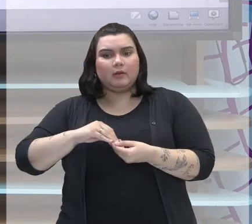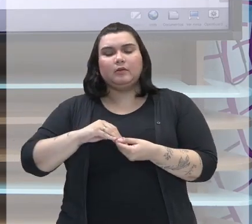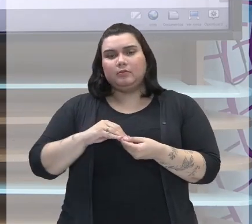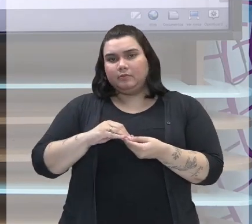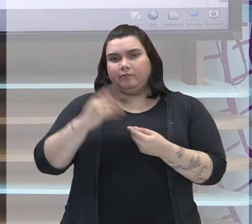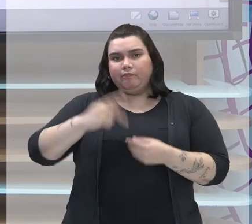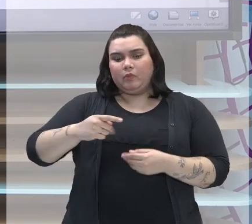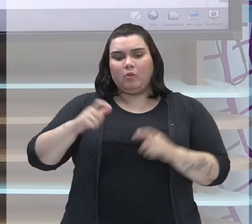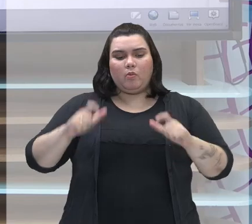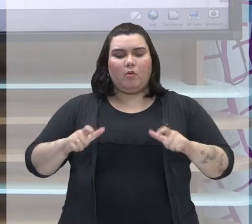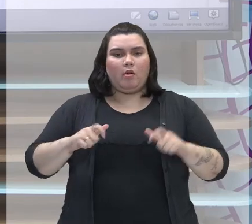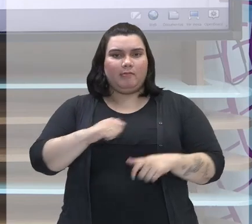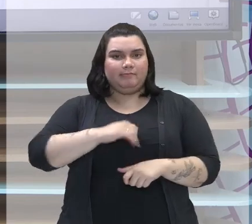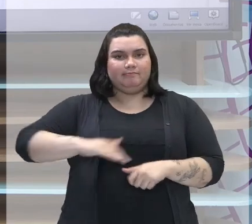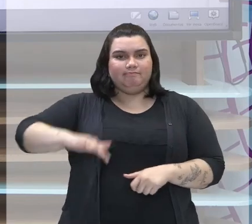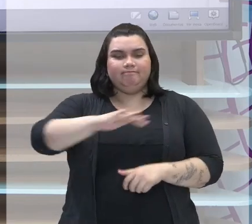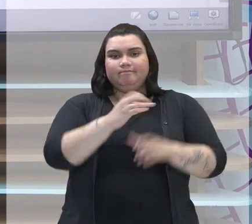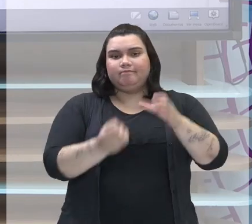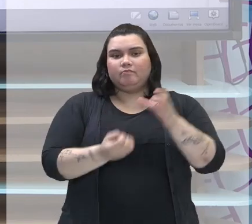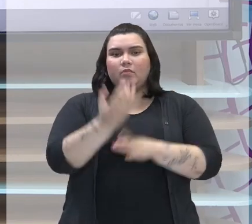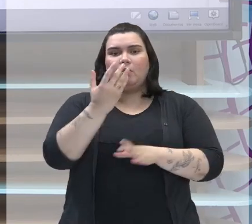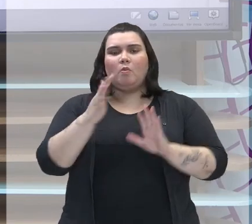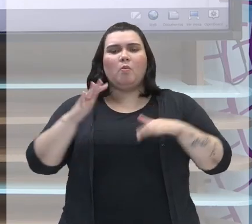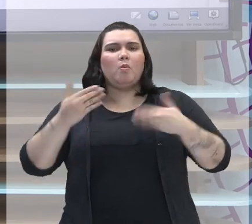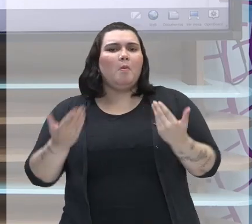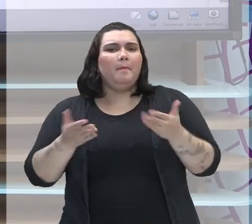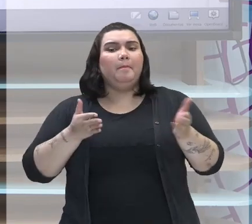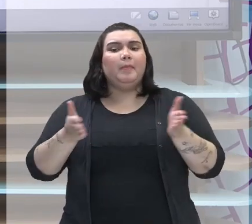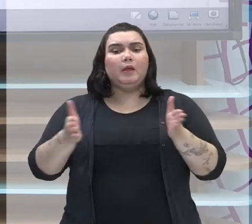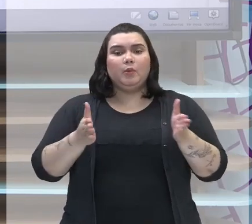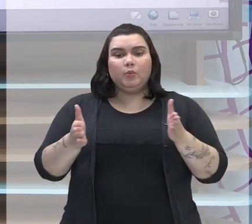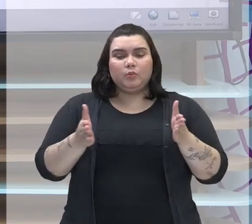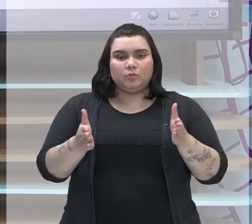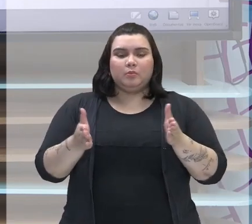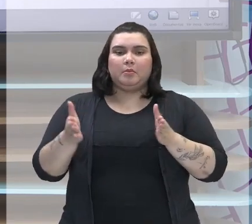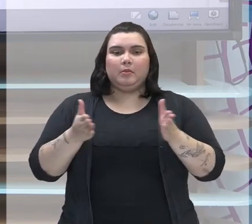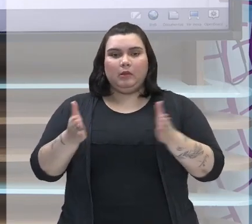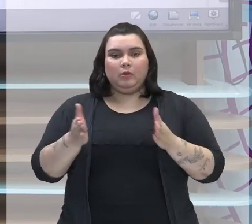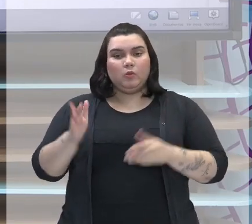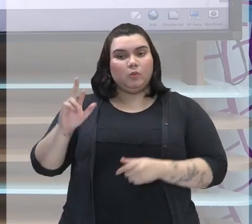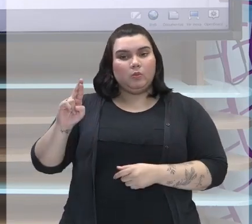nosso território. Que período é esse, professor? Período